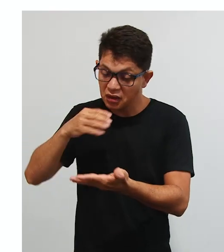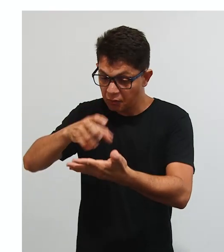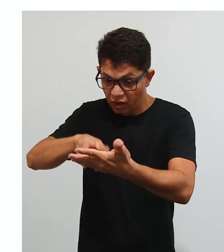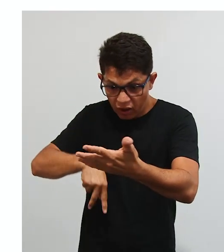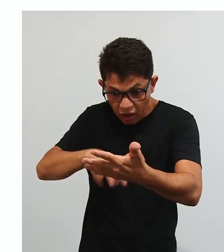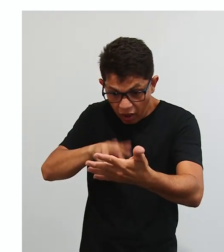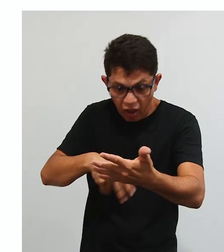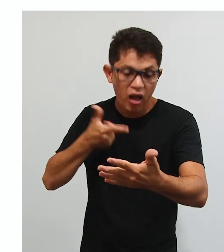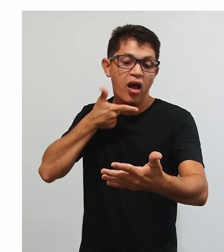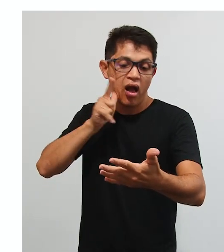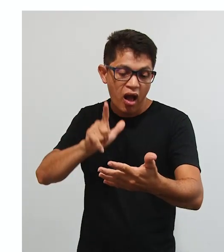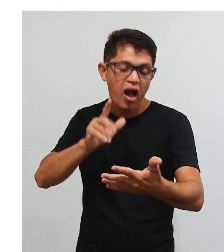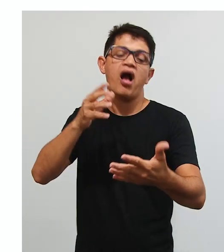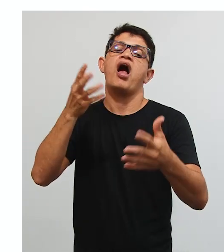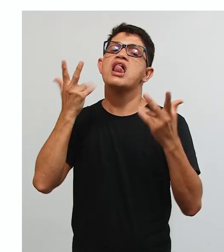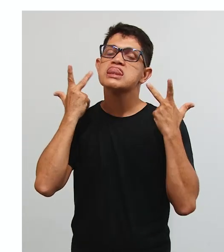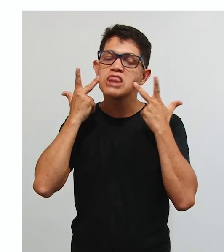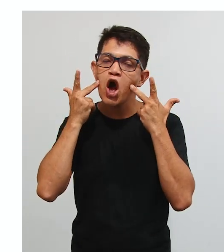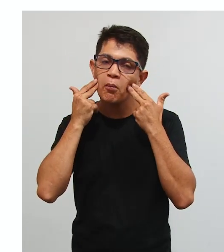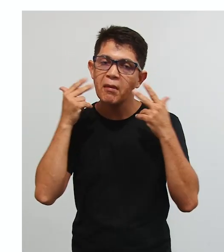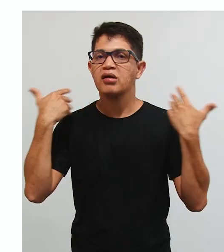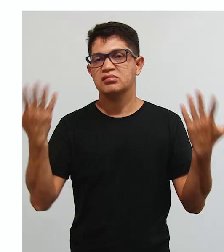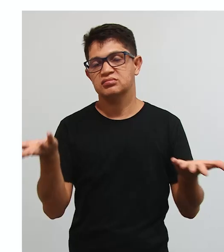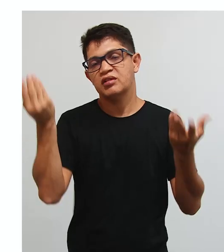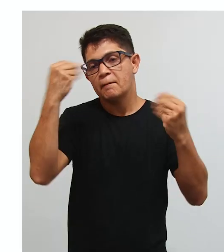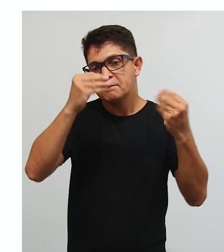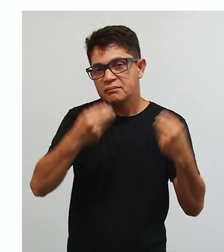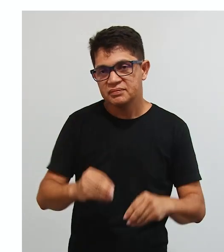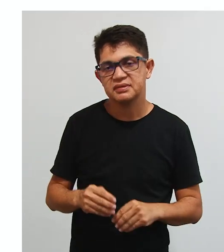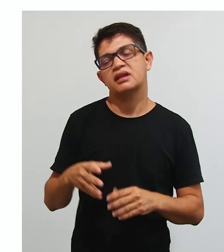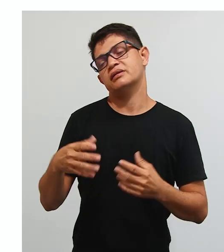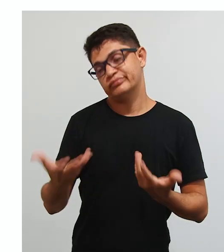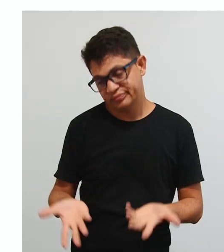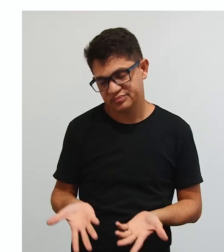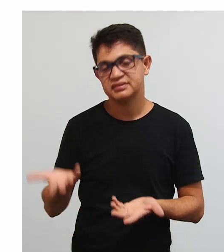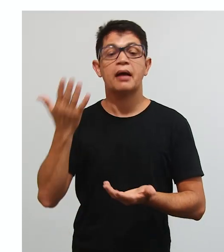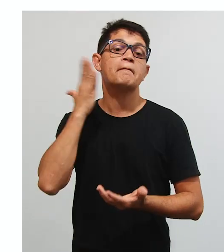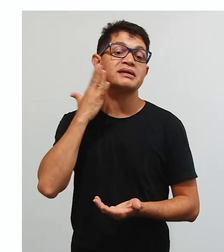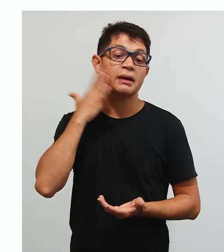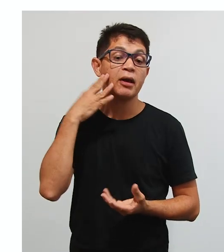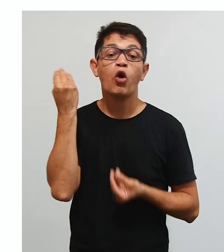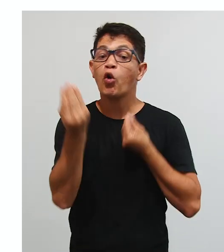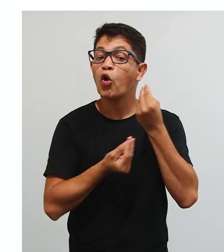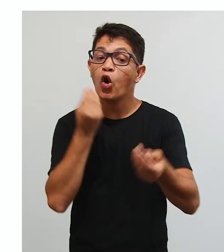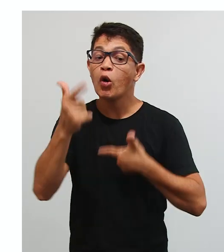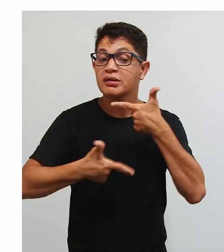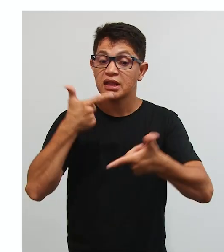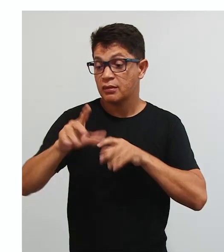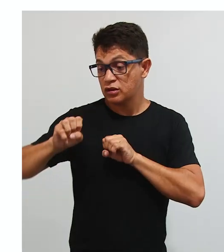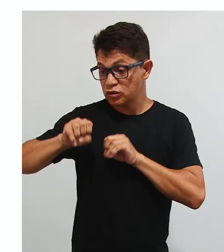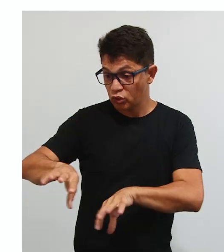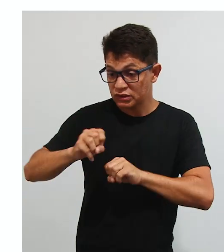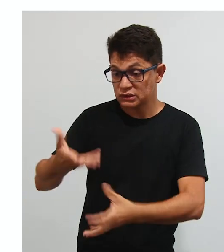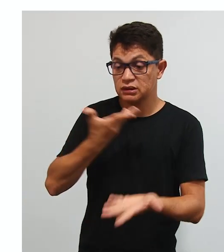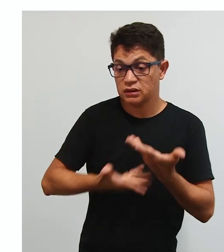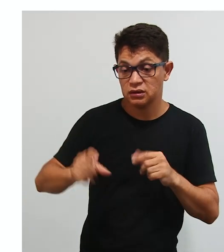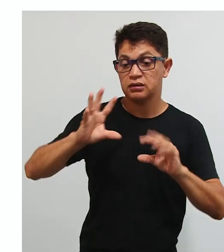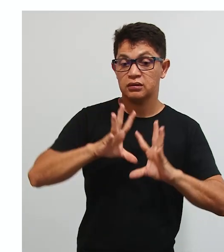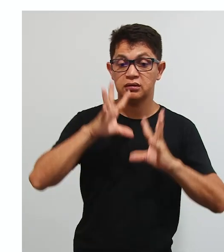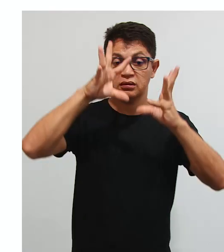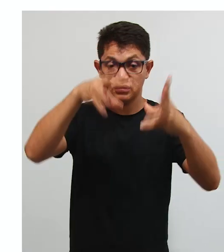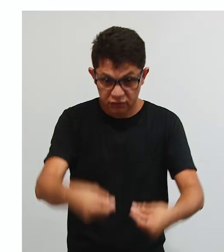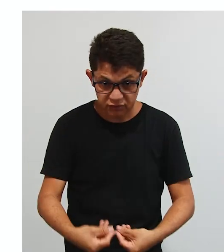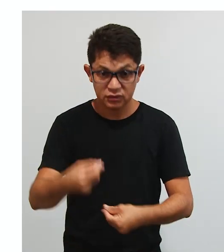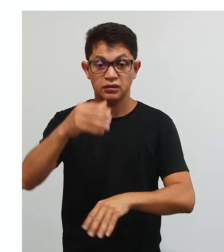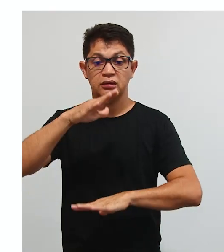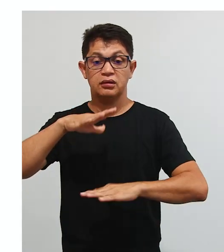de caráter normativo. Então, gente, não dá para desprezar a BNCC e fazer educação de qualquer jeito.